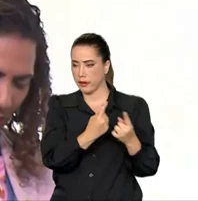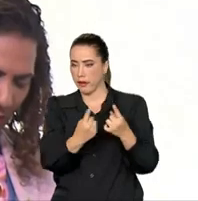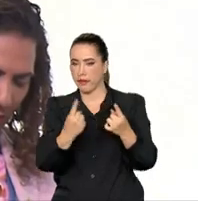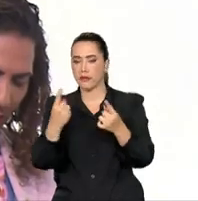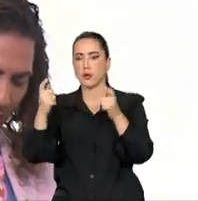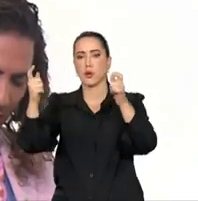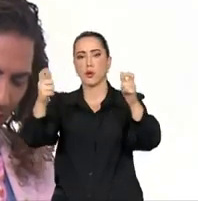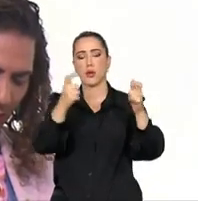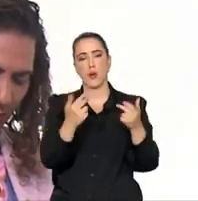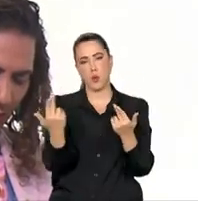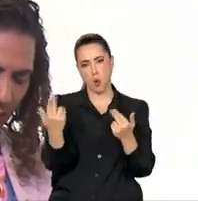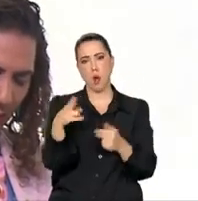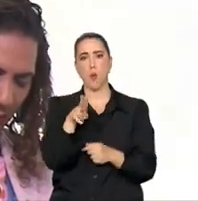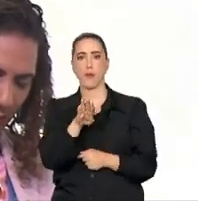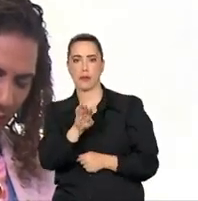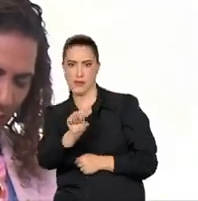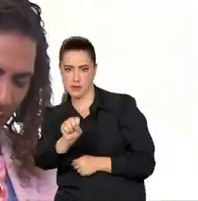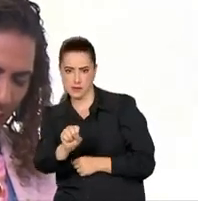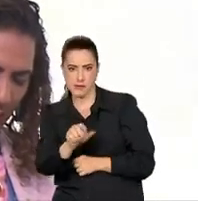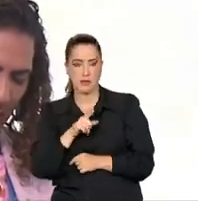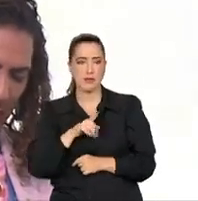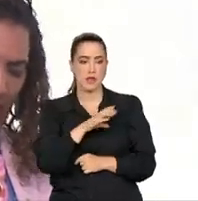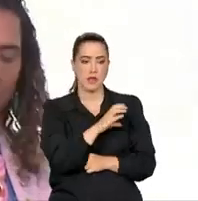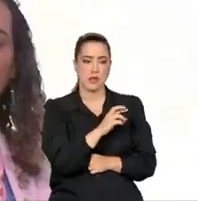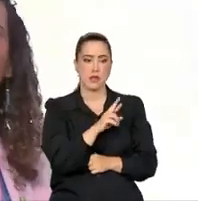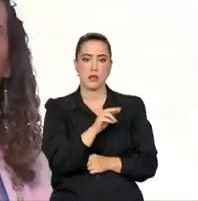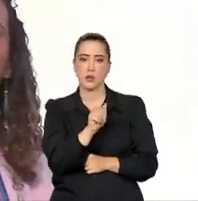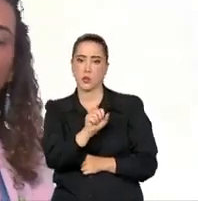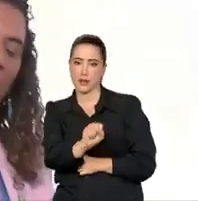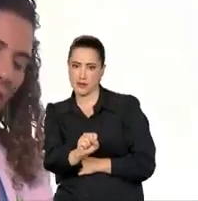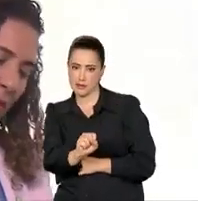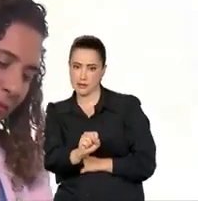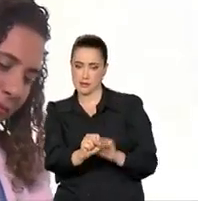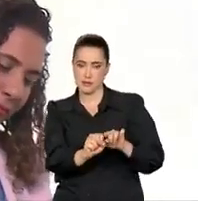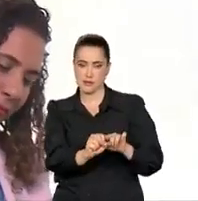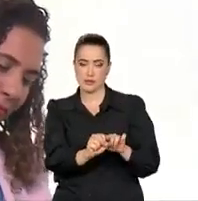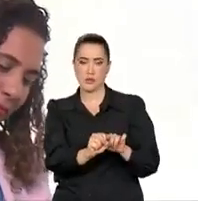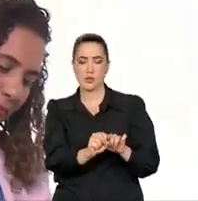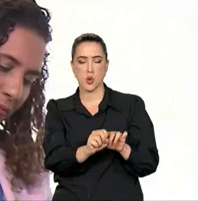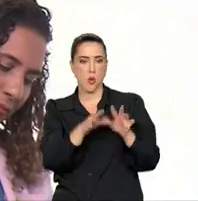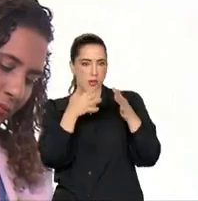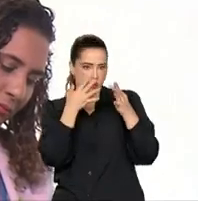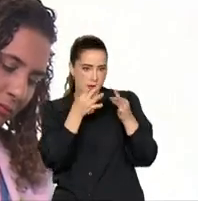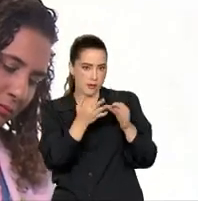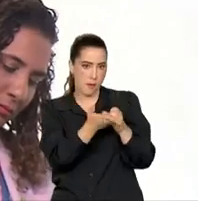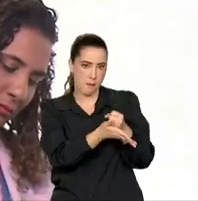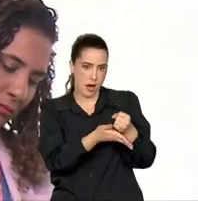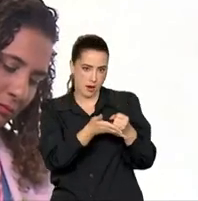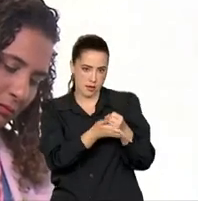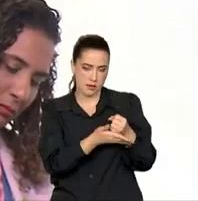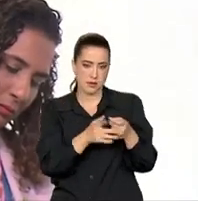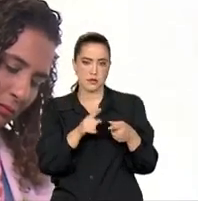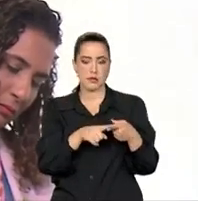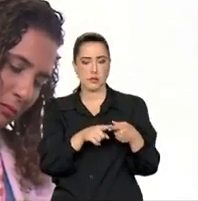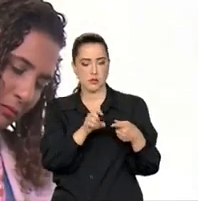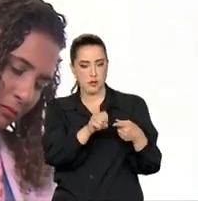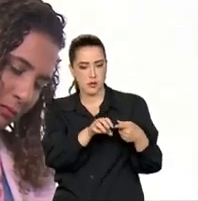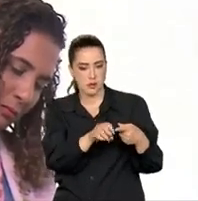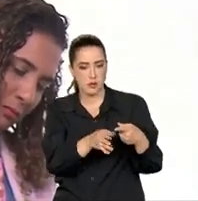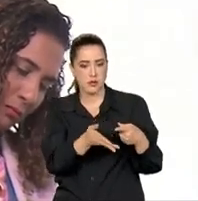município. Cuida da nossa, é a atenção primária. Cuida do ensino